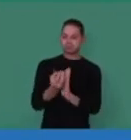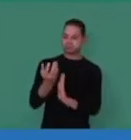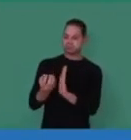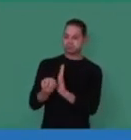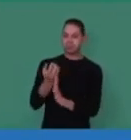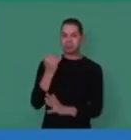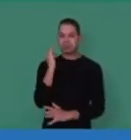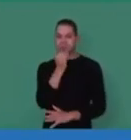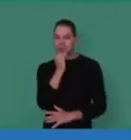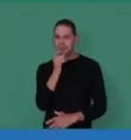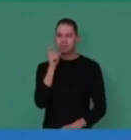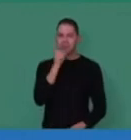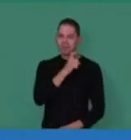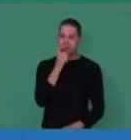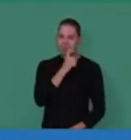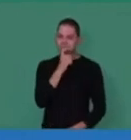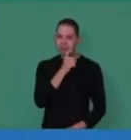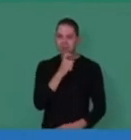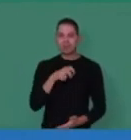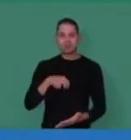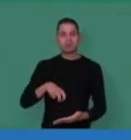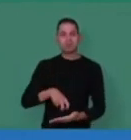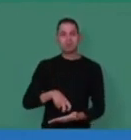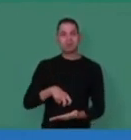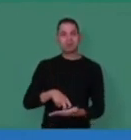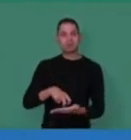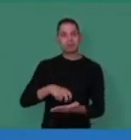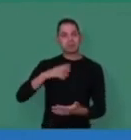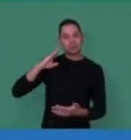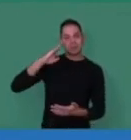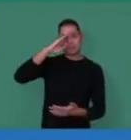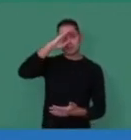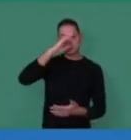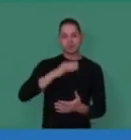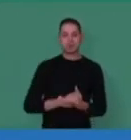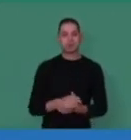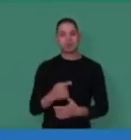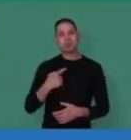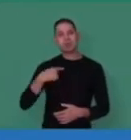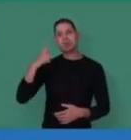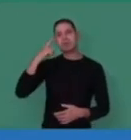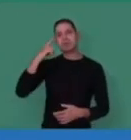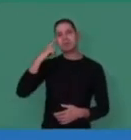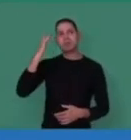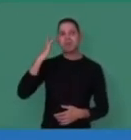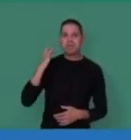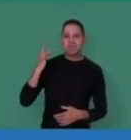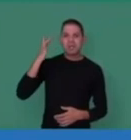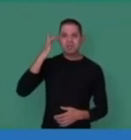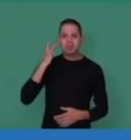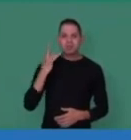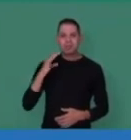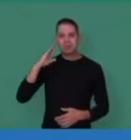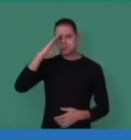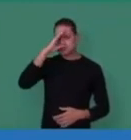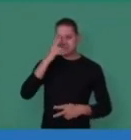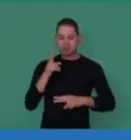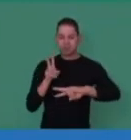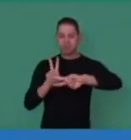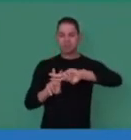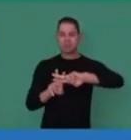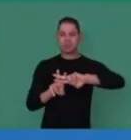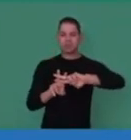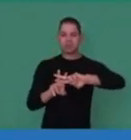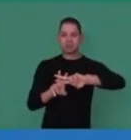uma narrativa para condenar Bolsonaro. Para quê? Eu fico pensando, se amanhã ou depois prender Bolsonaro do jeito que